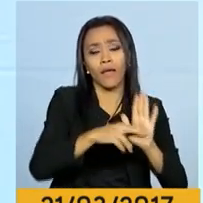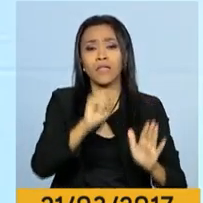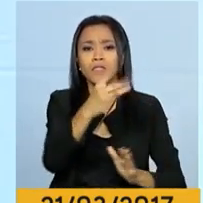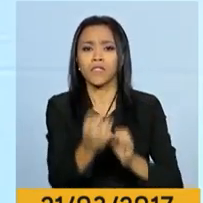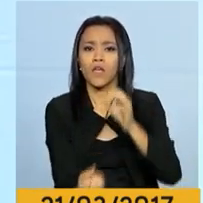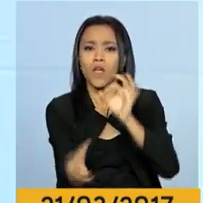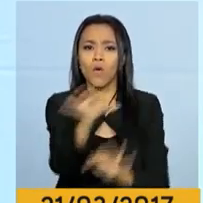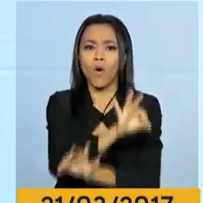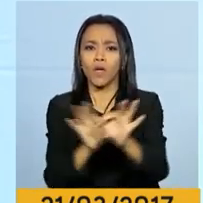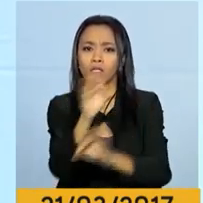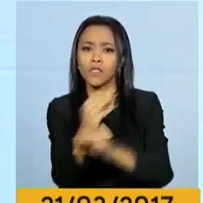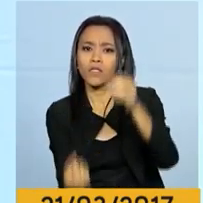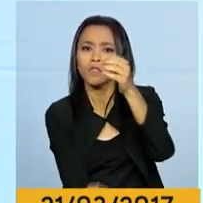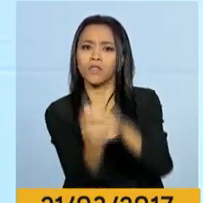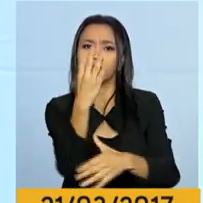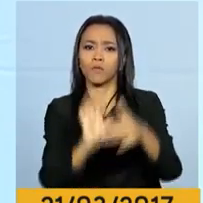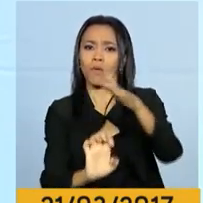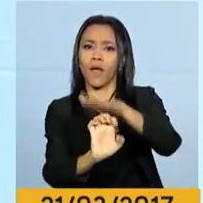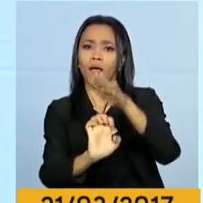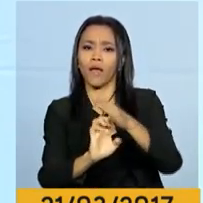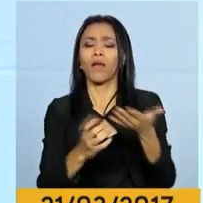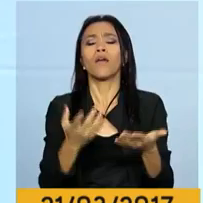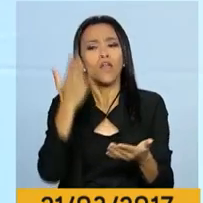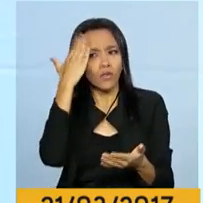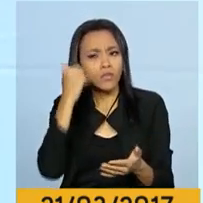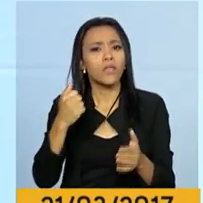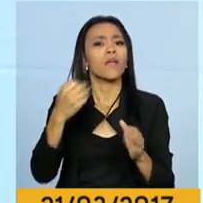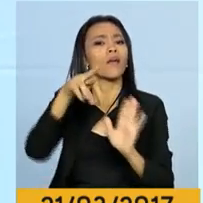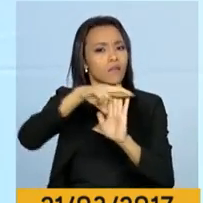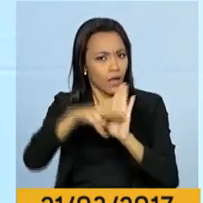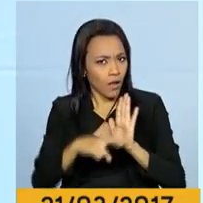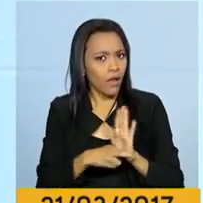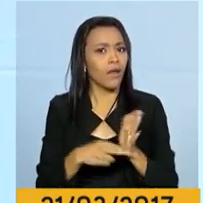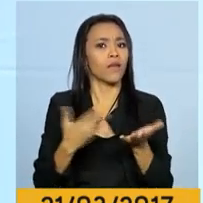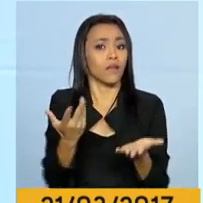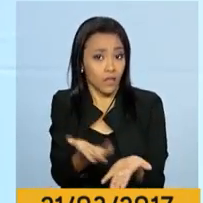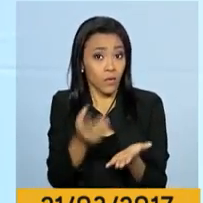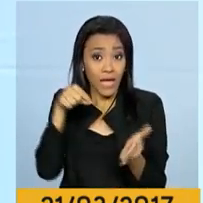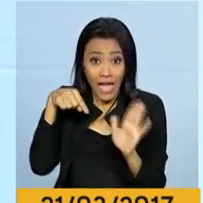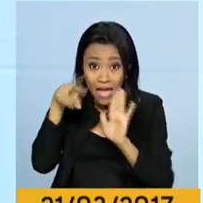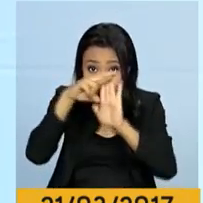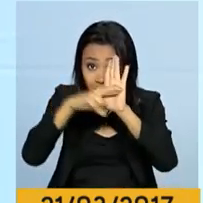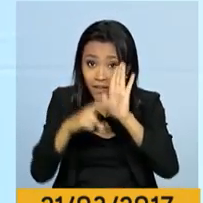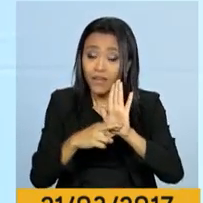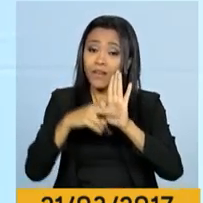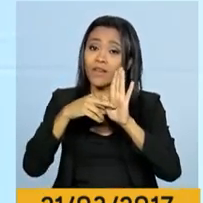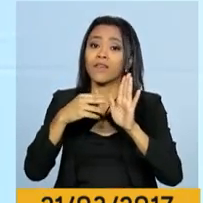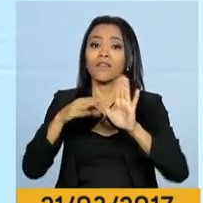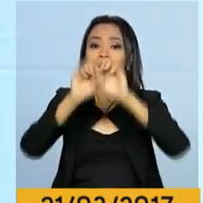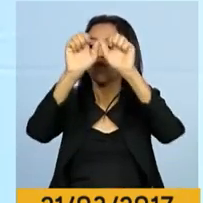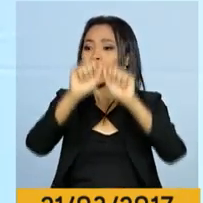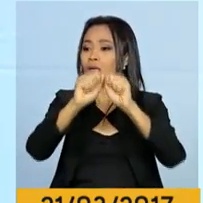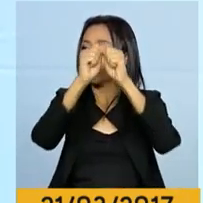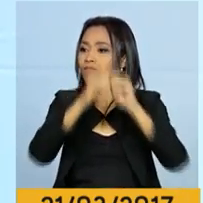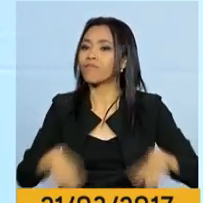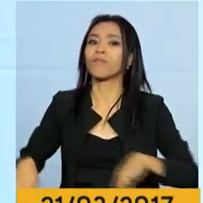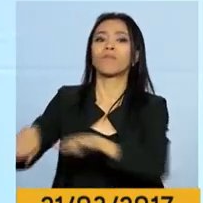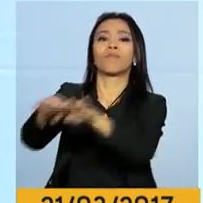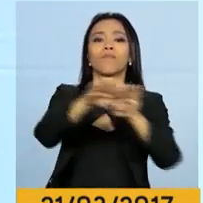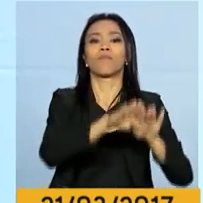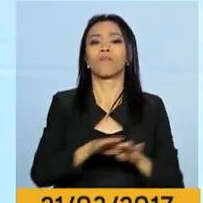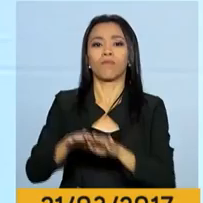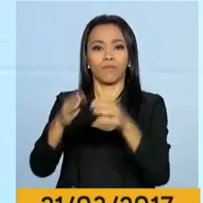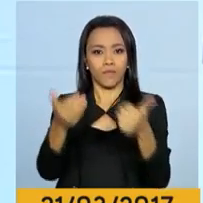sei quais são as regras do jogo, não é? Então, nós temos essa responsabilidade fiscal que está sendo levada adiante ao